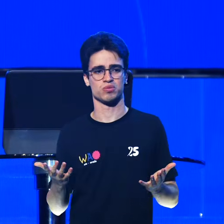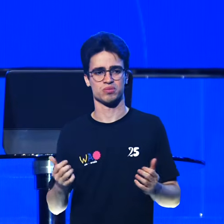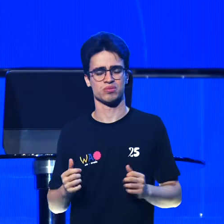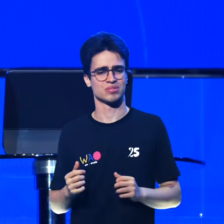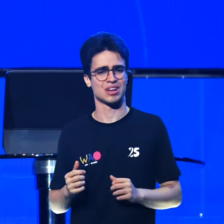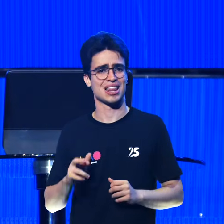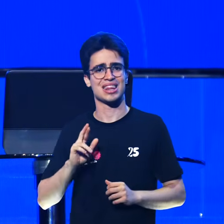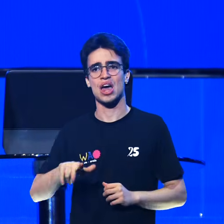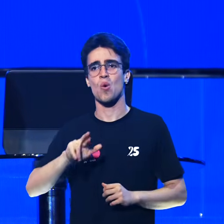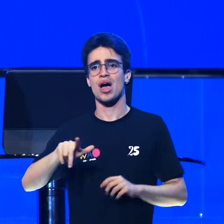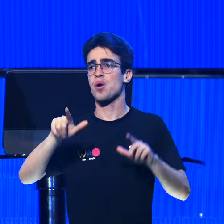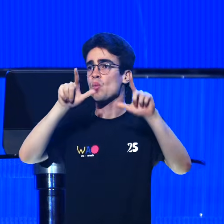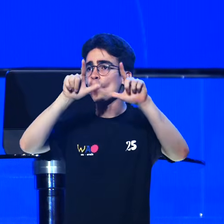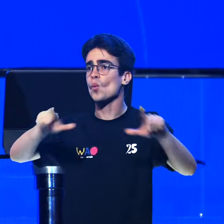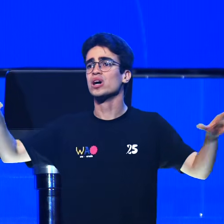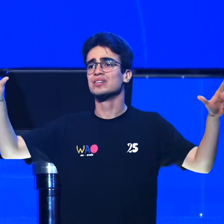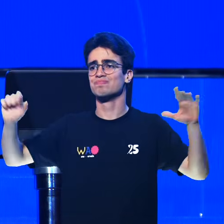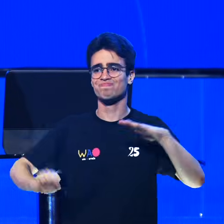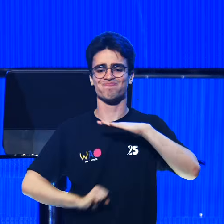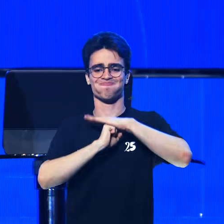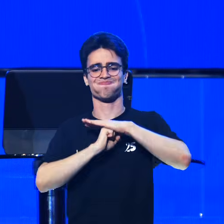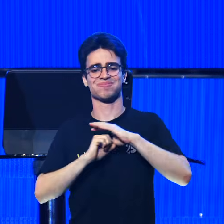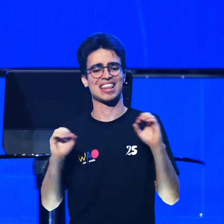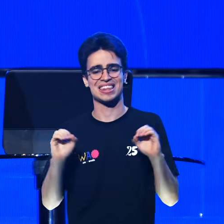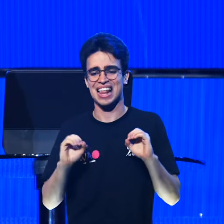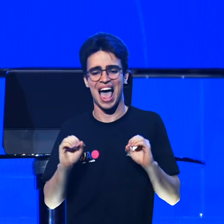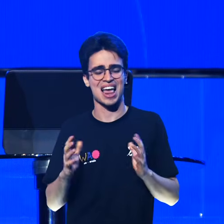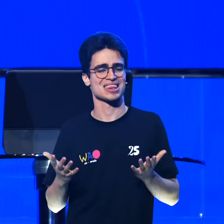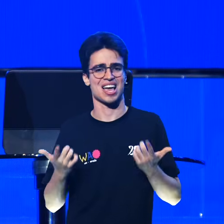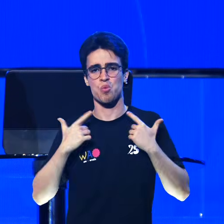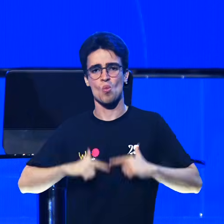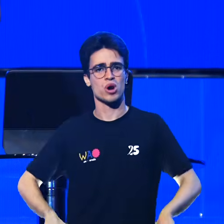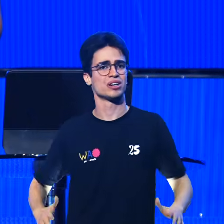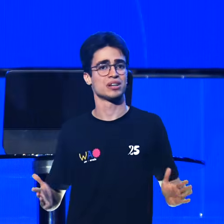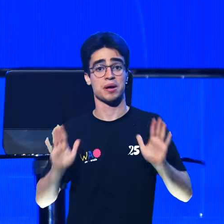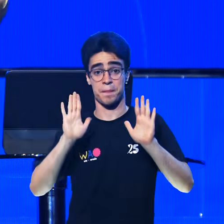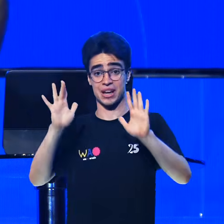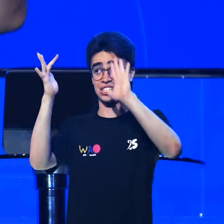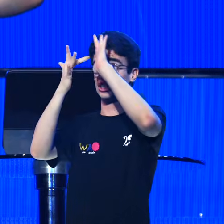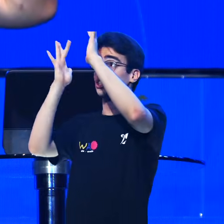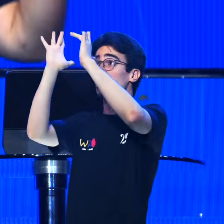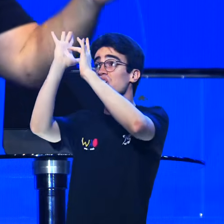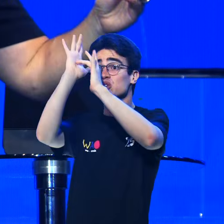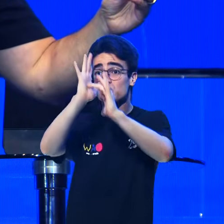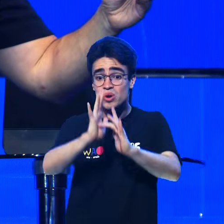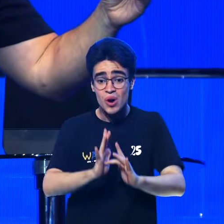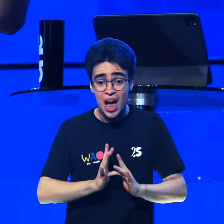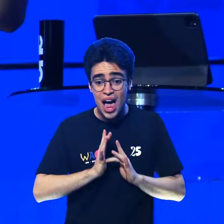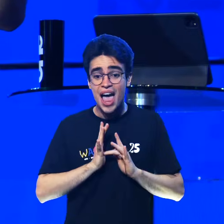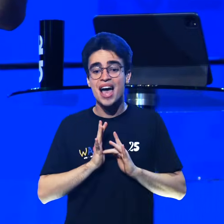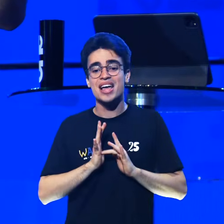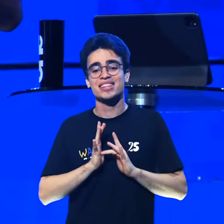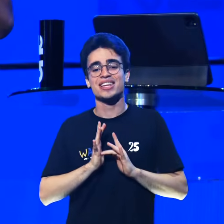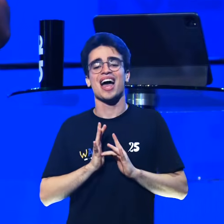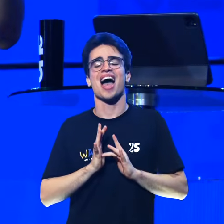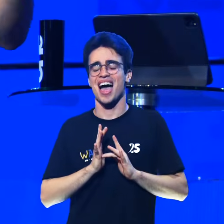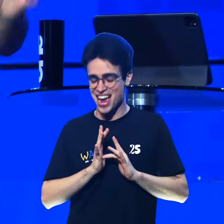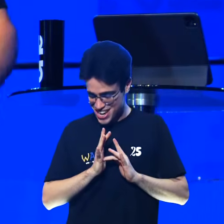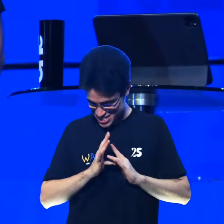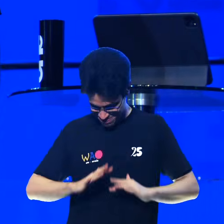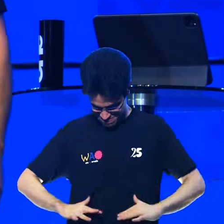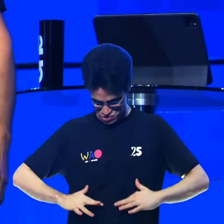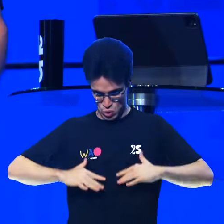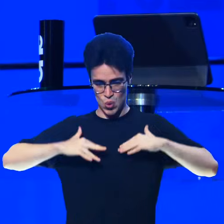que não vai ser preenchido por nada nesse mundo. Mas quando Jesus entra, esse